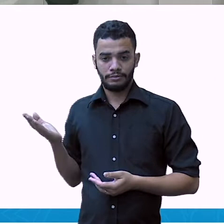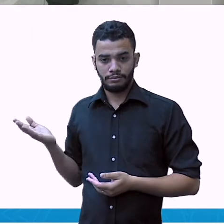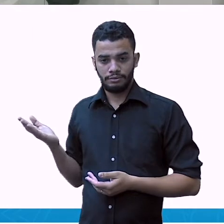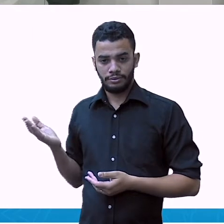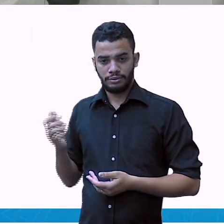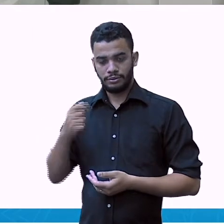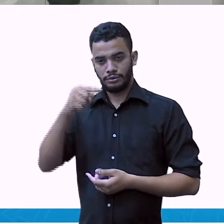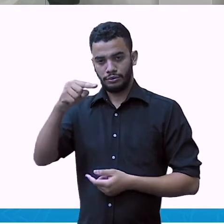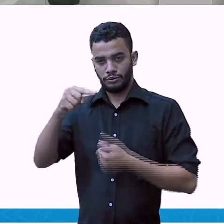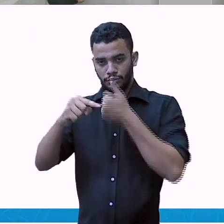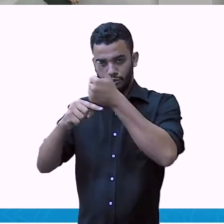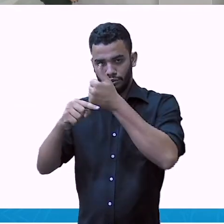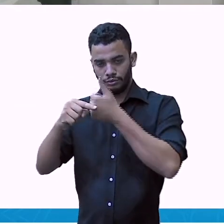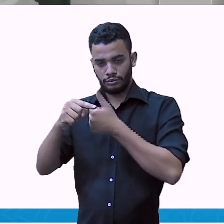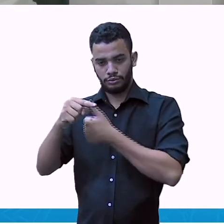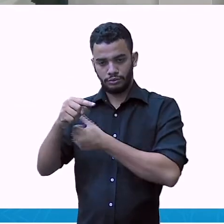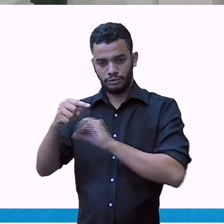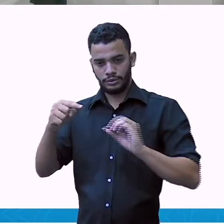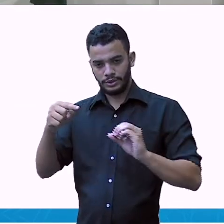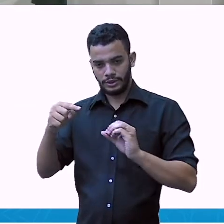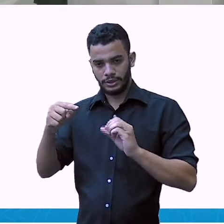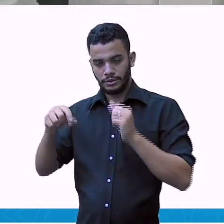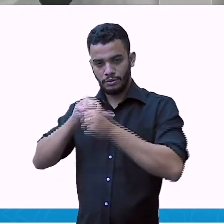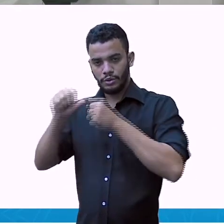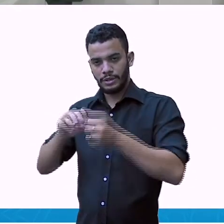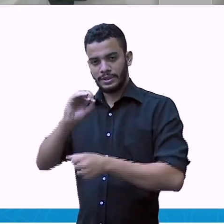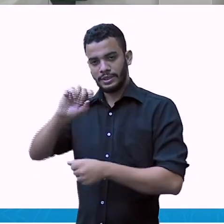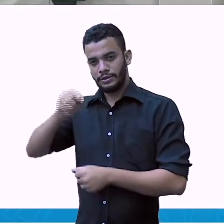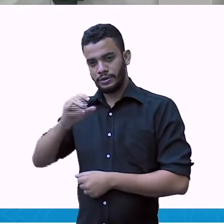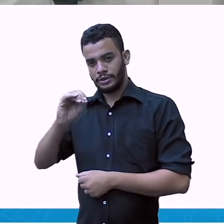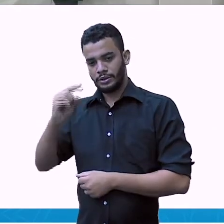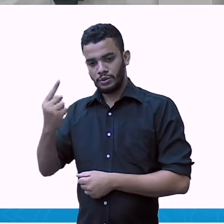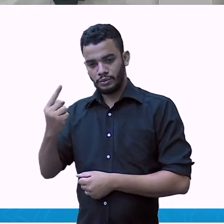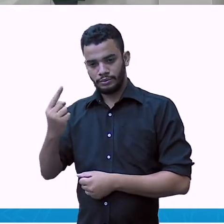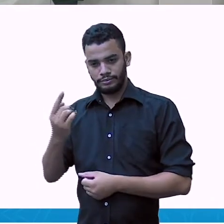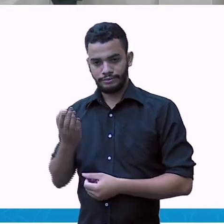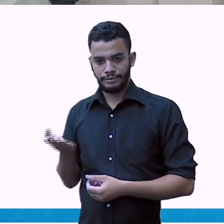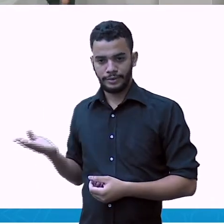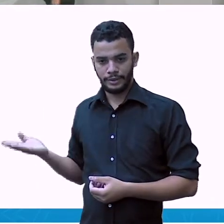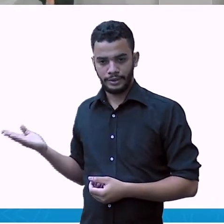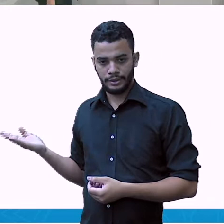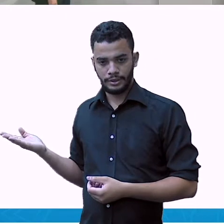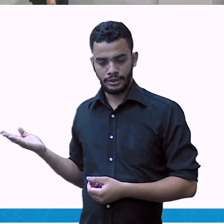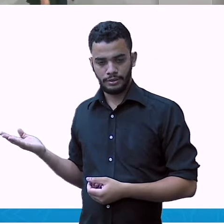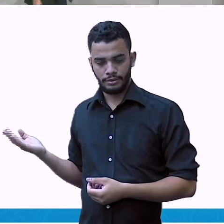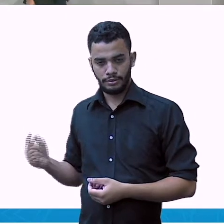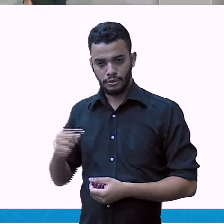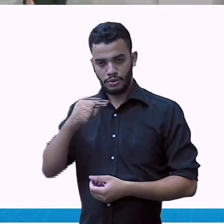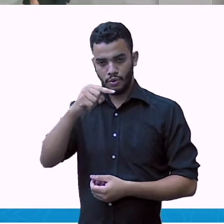último, dividindo em 1000 partes, retirei aqui um cubinho de 1000,